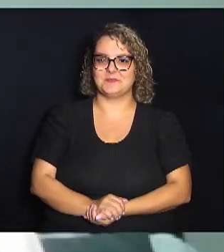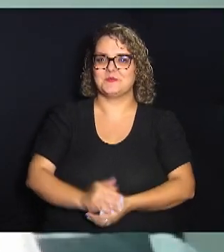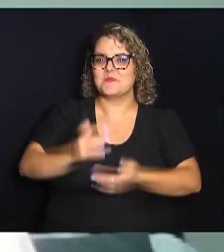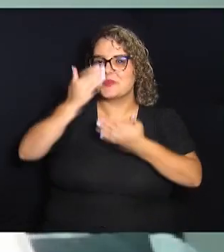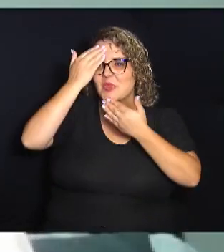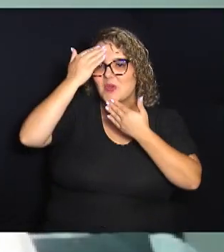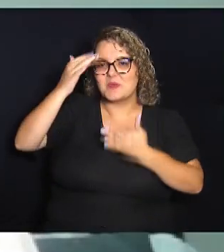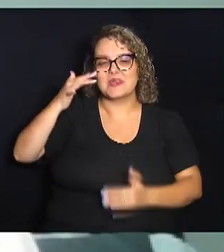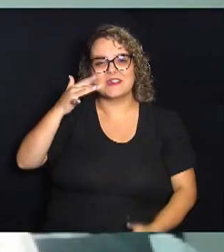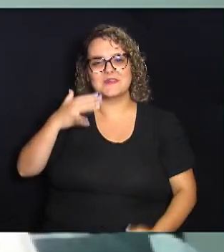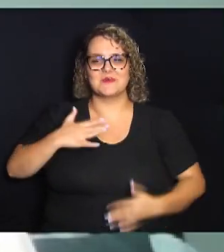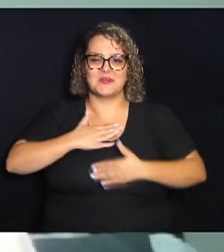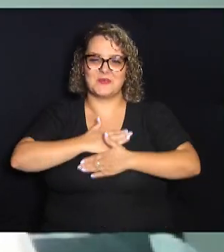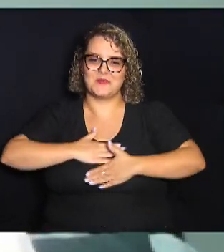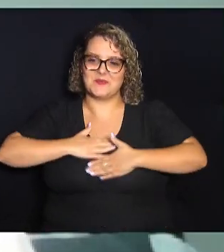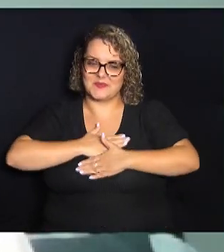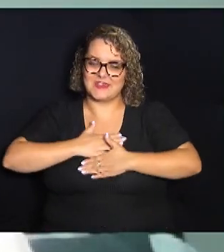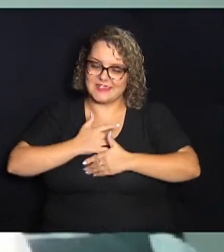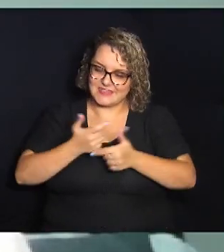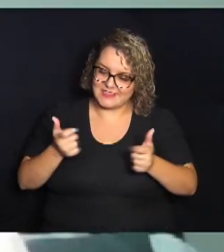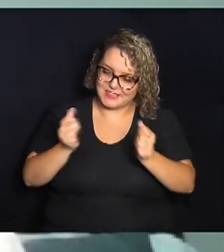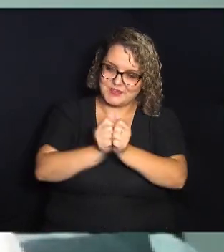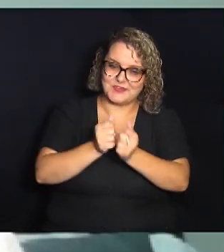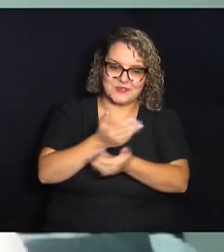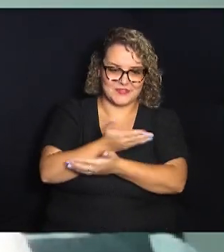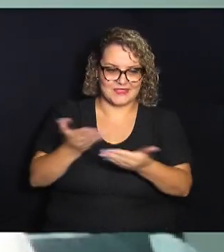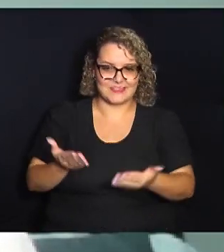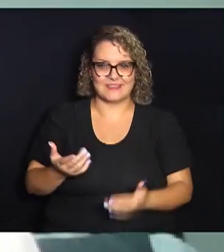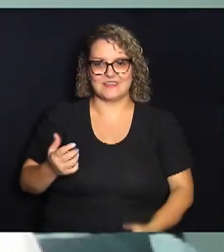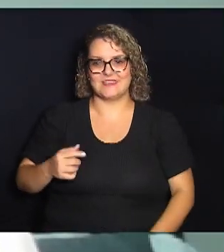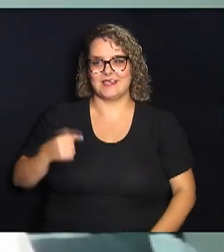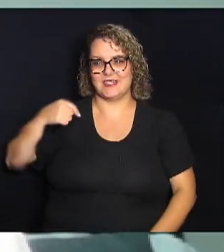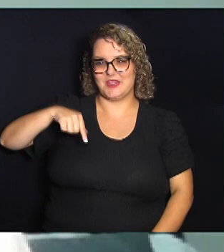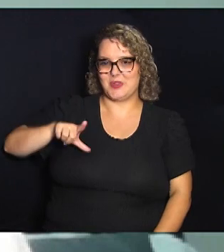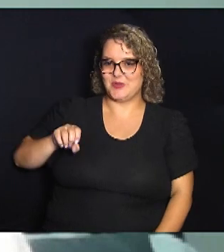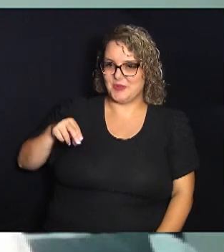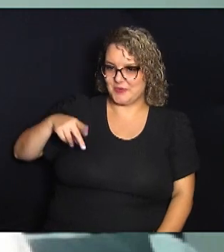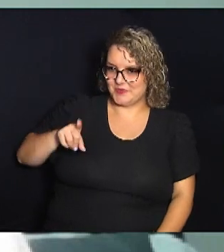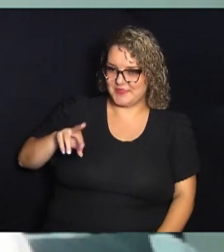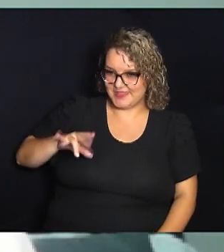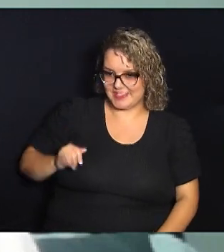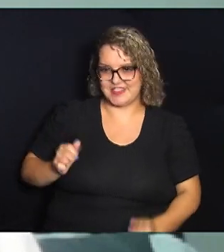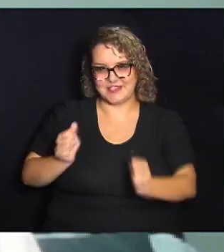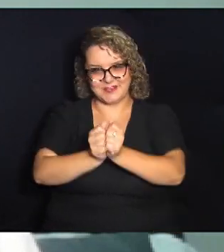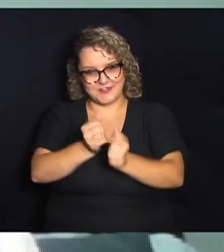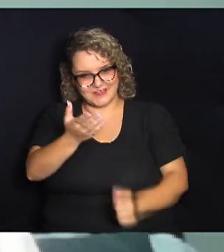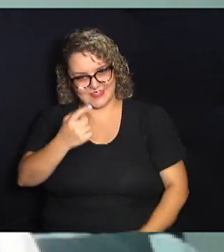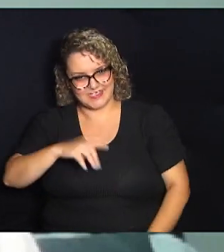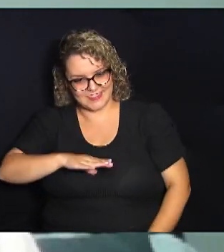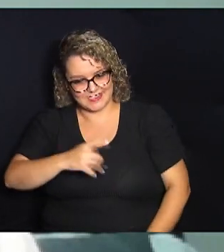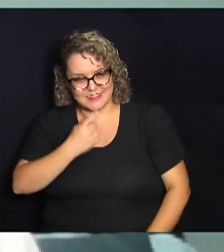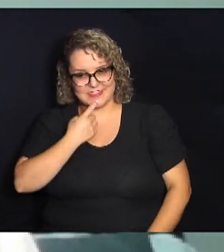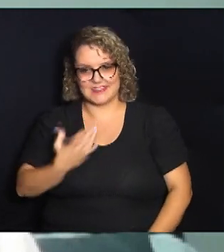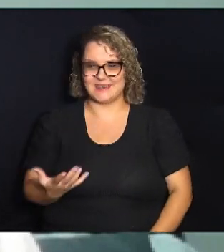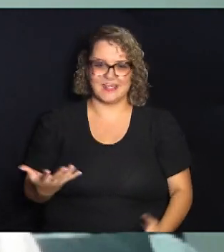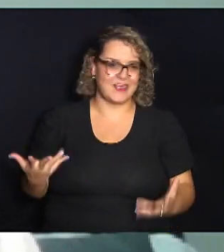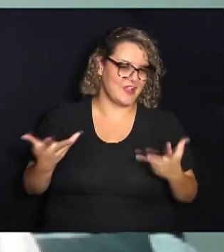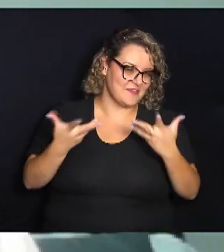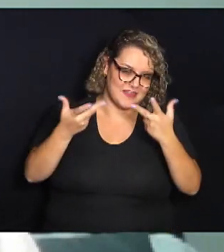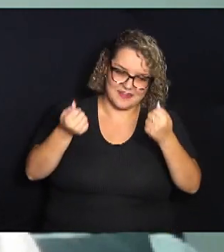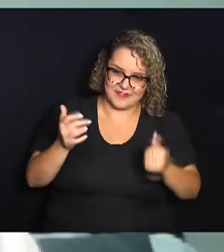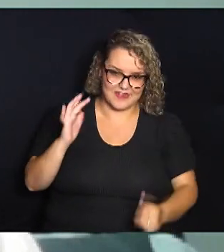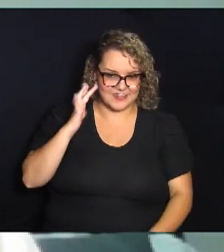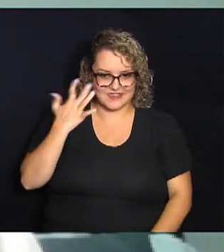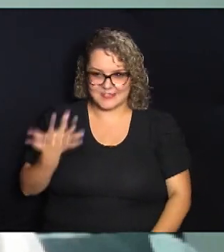Obrigado, Ana. Foi um prazer enorme estar com vocês. Eu aqui de Londrina, com vocês aí de Campinas. Achei muito legal. Eu